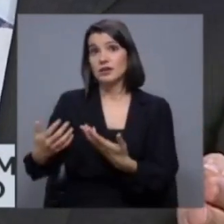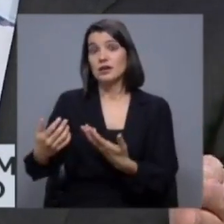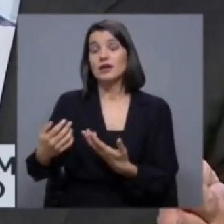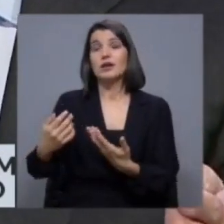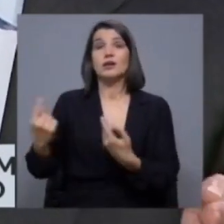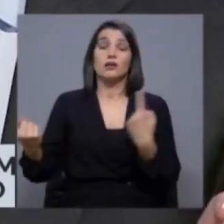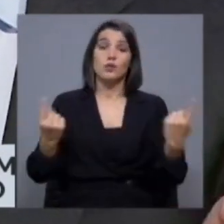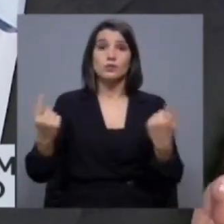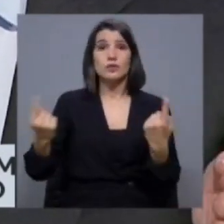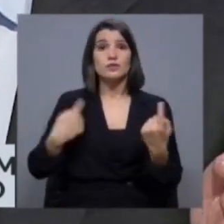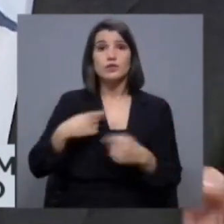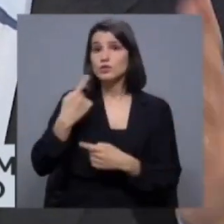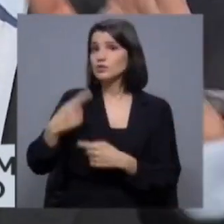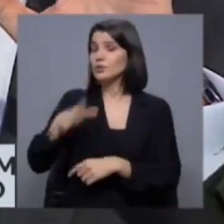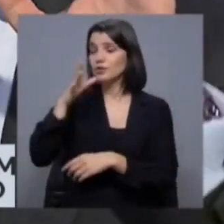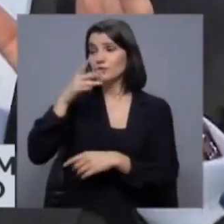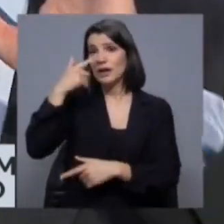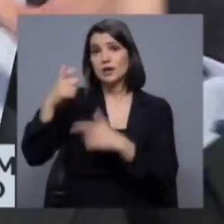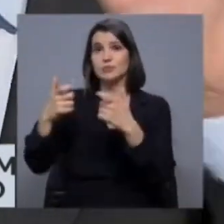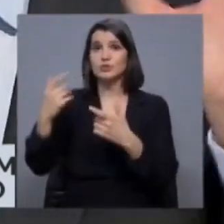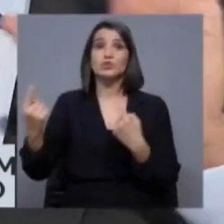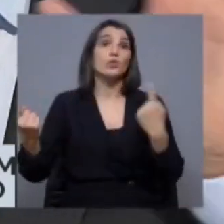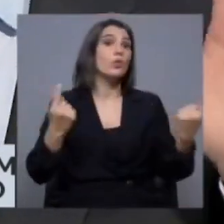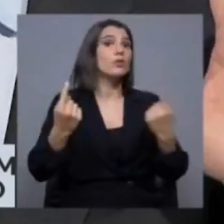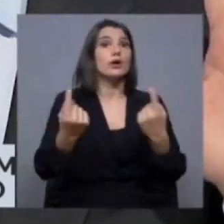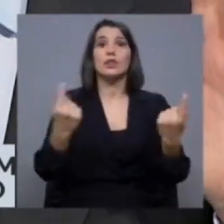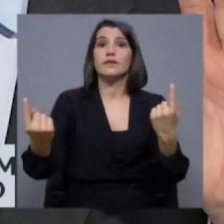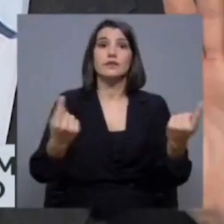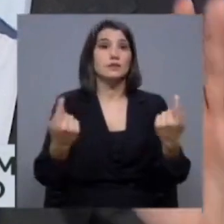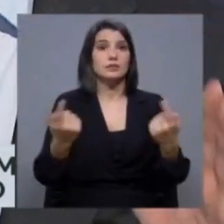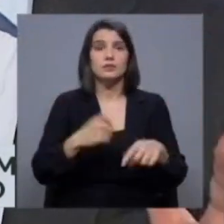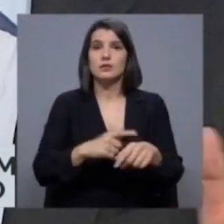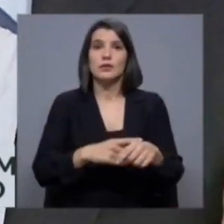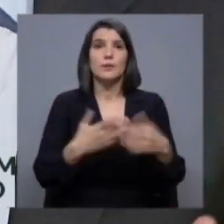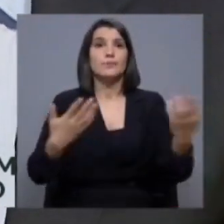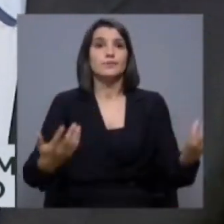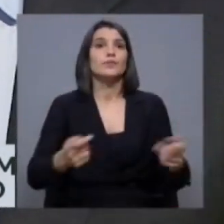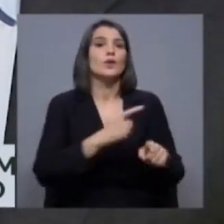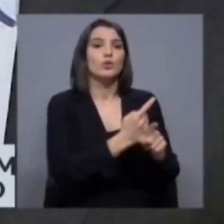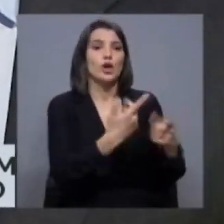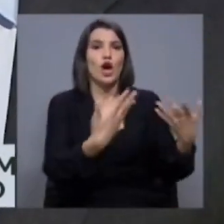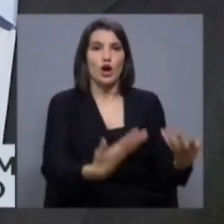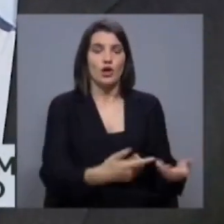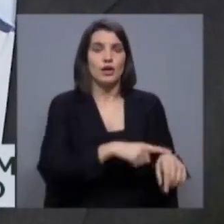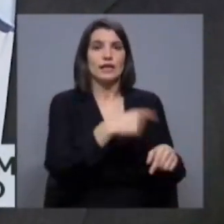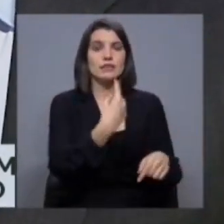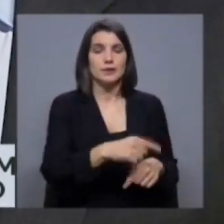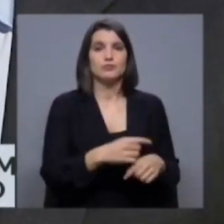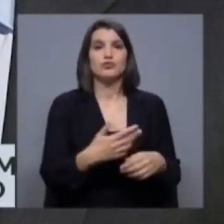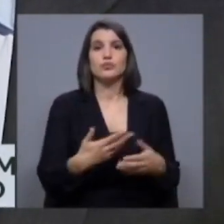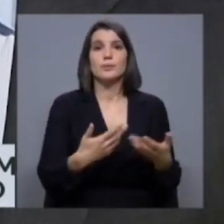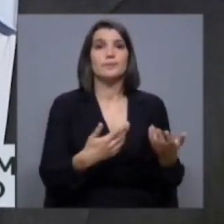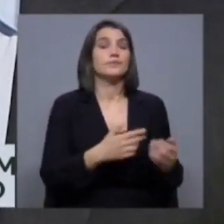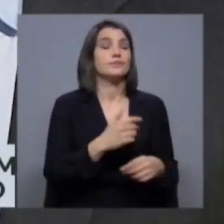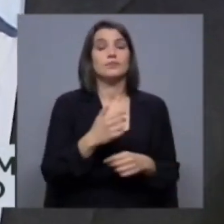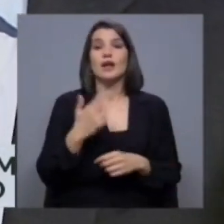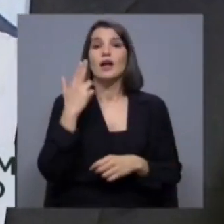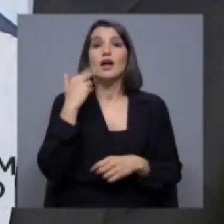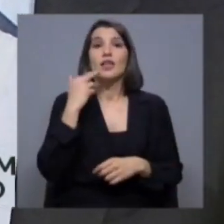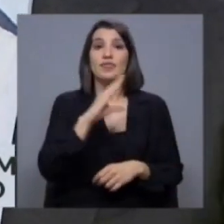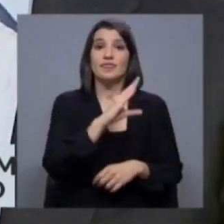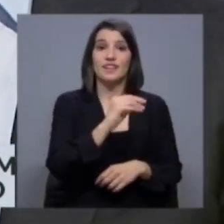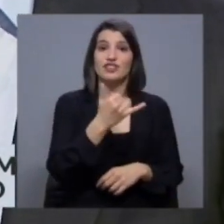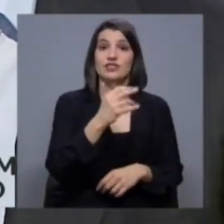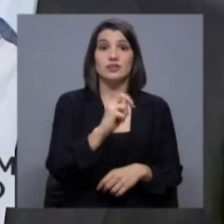também na versão de cada vemos hoje é só para pagar as temos hoje abertura se atreva a dizer hoje é sempre uma leitura tentar